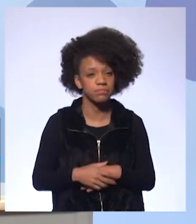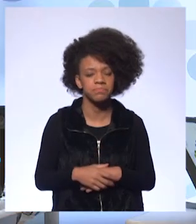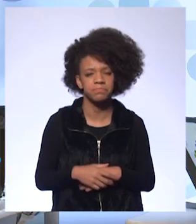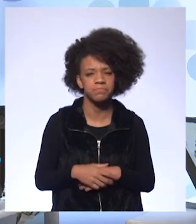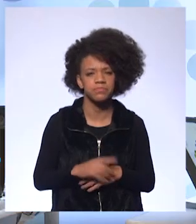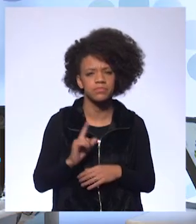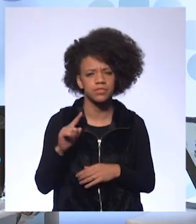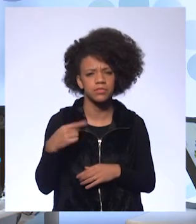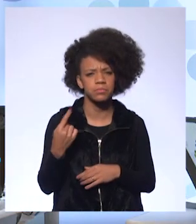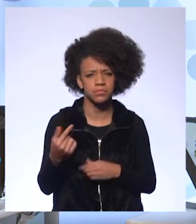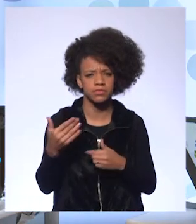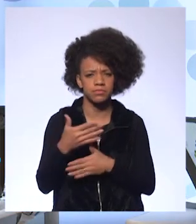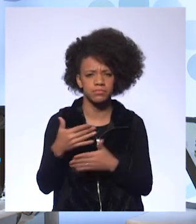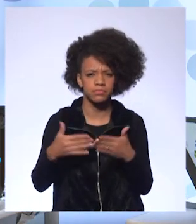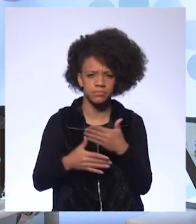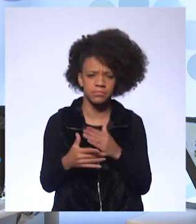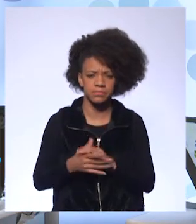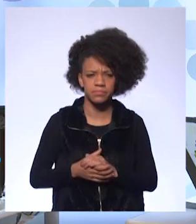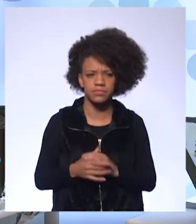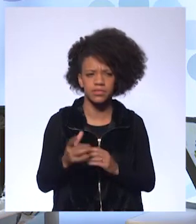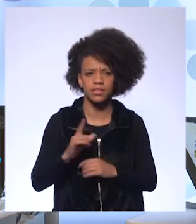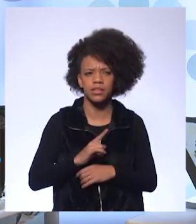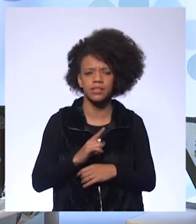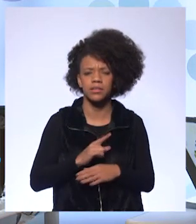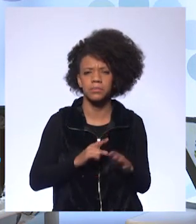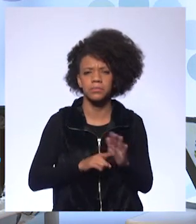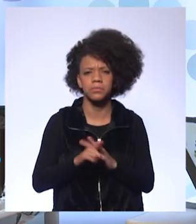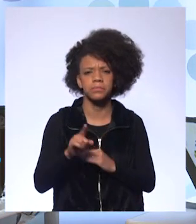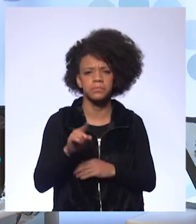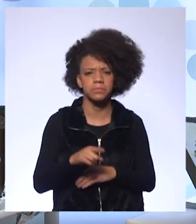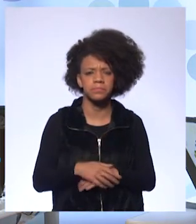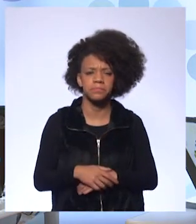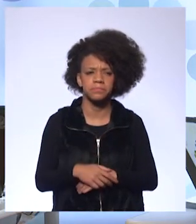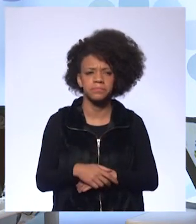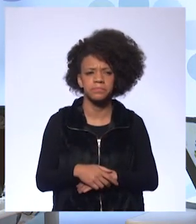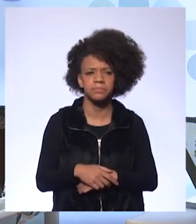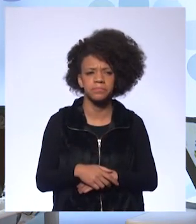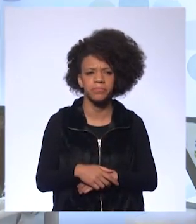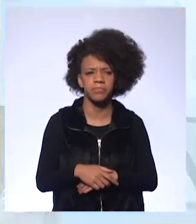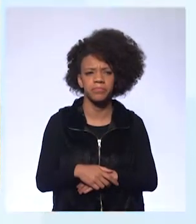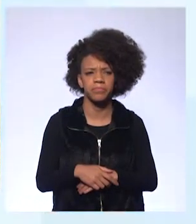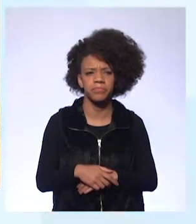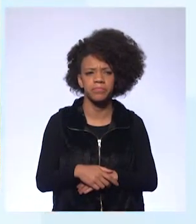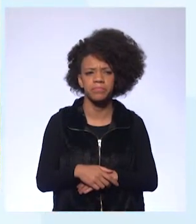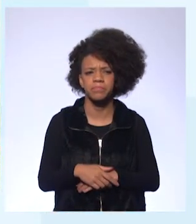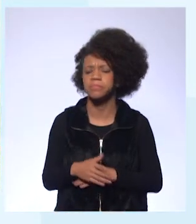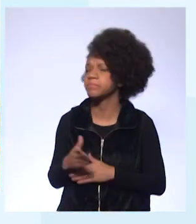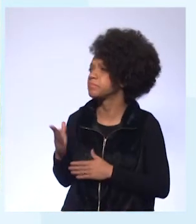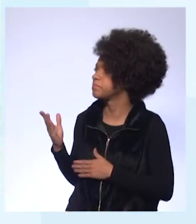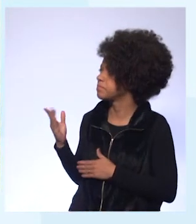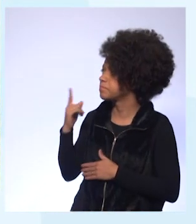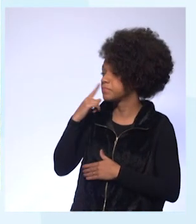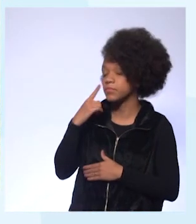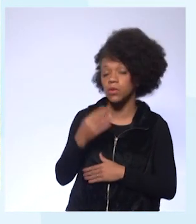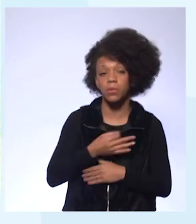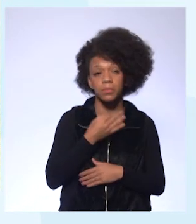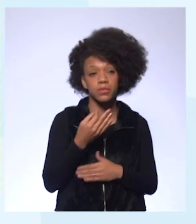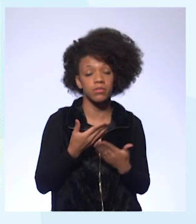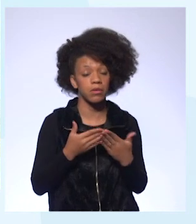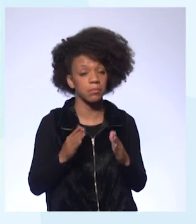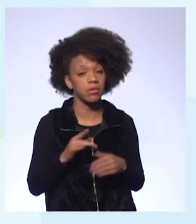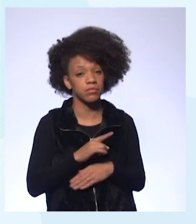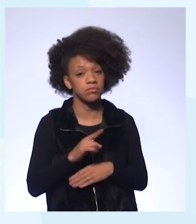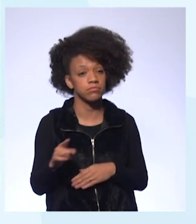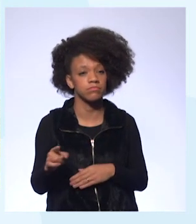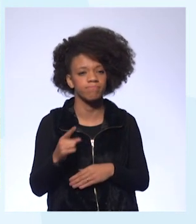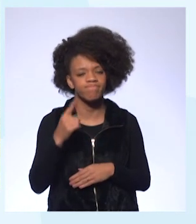prova vamos aproximar gen agora a gente tem aí mais eu pergunto para vocês olha só tem uma previsão agora a pergunta é mais aberta eu quero ver a